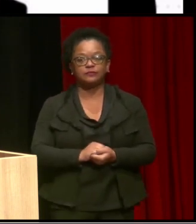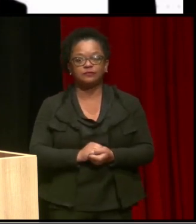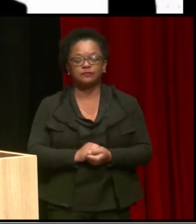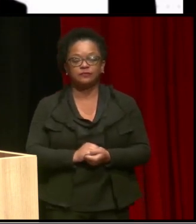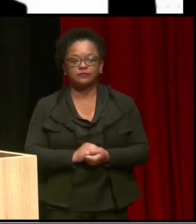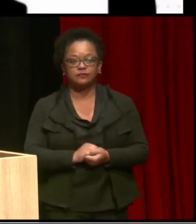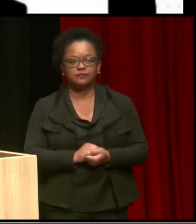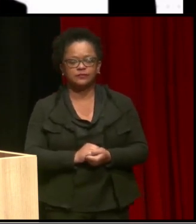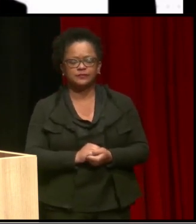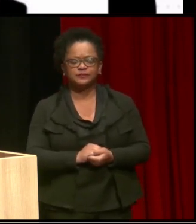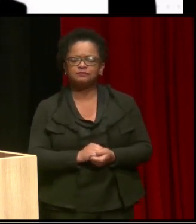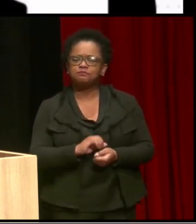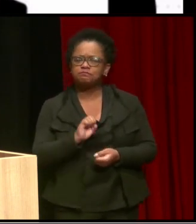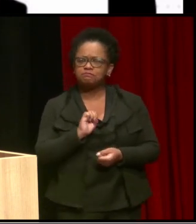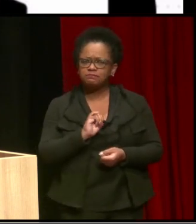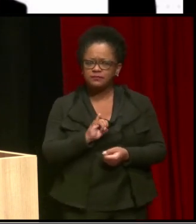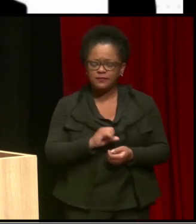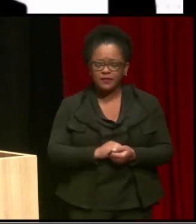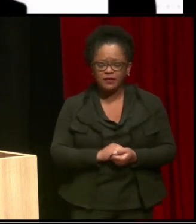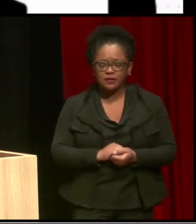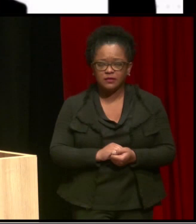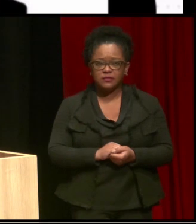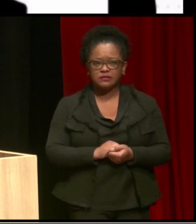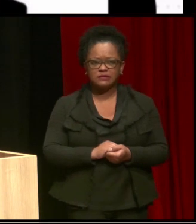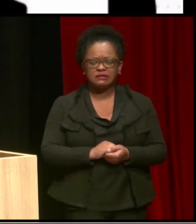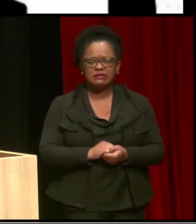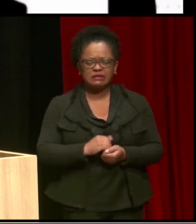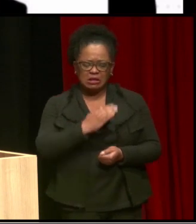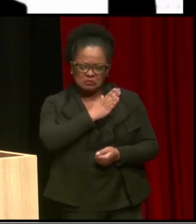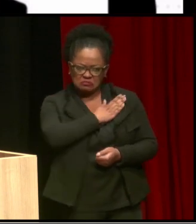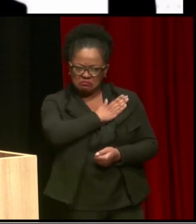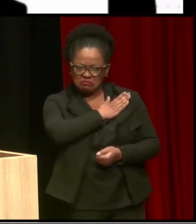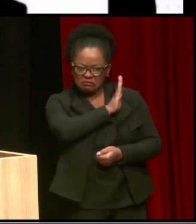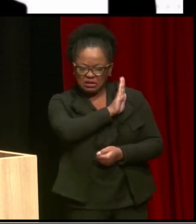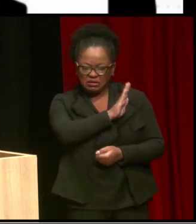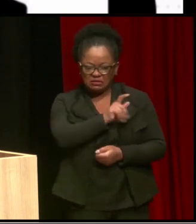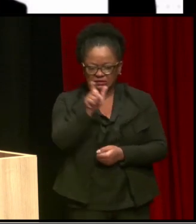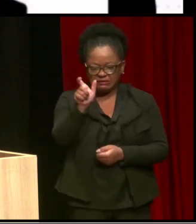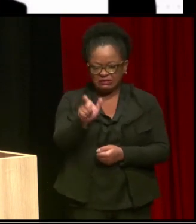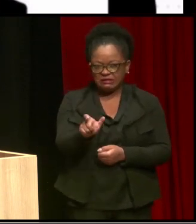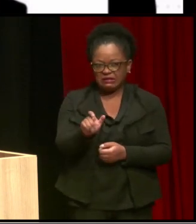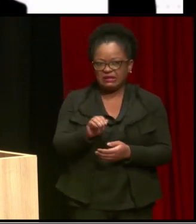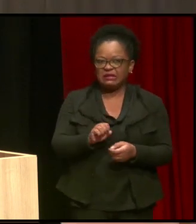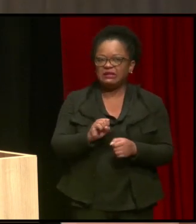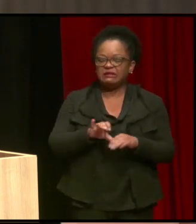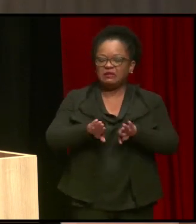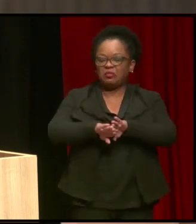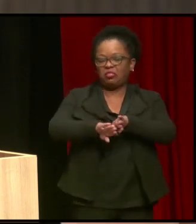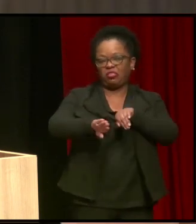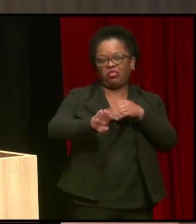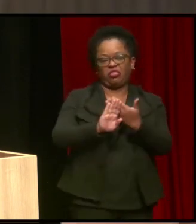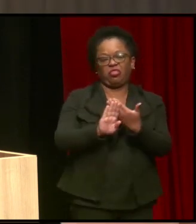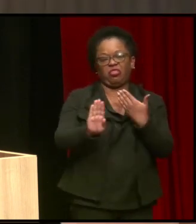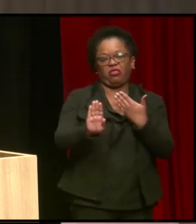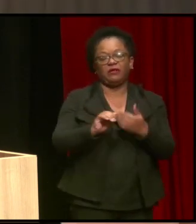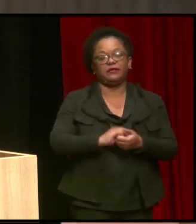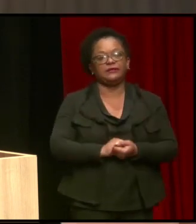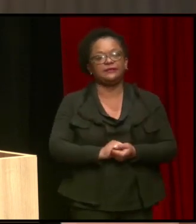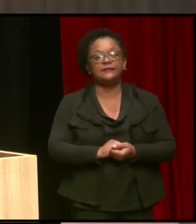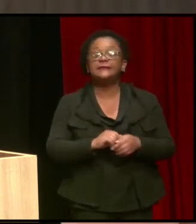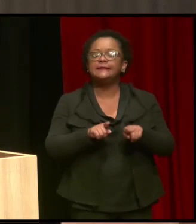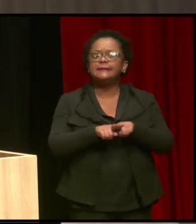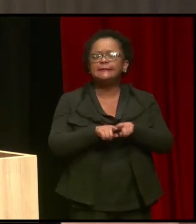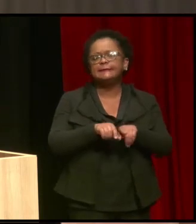bem, se você faz distinção de pessoas na igreja, a mensagem que tem assim, se eu não tenho um cego, um surdo, uma pessoa,